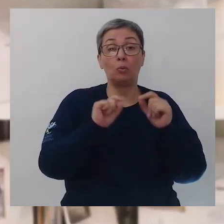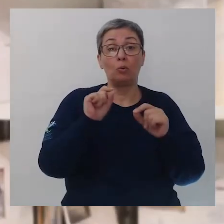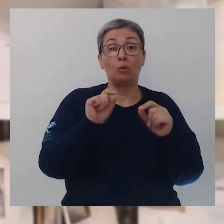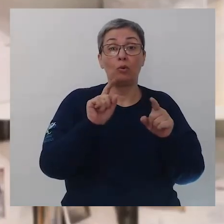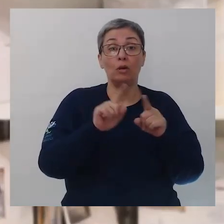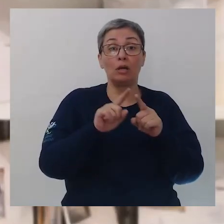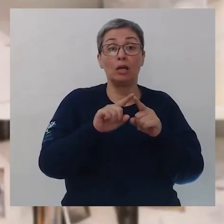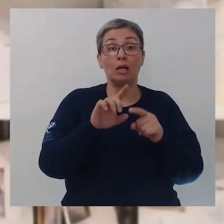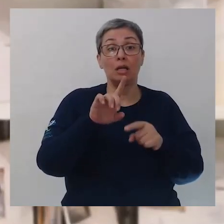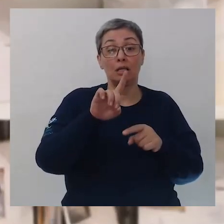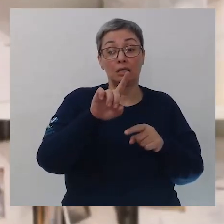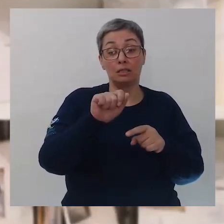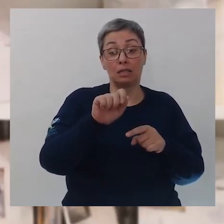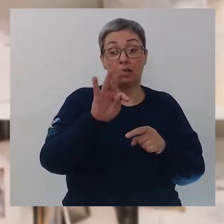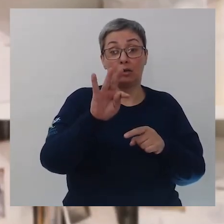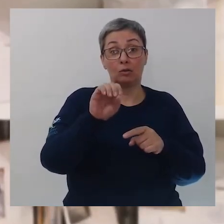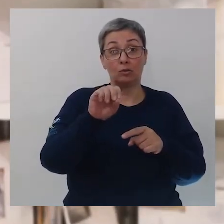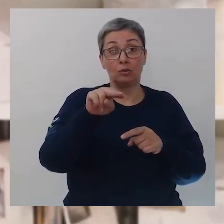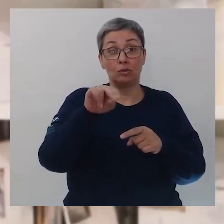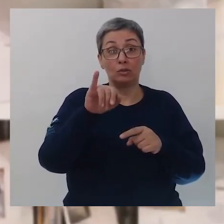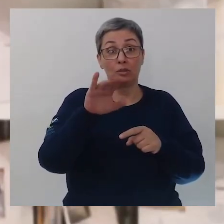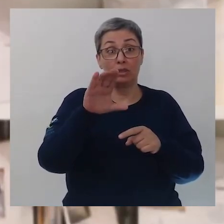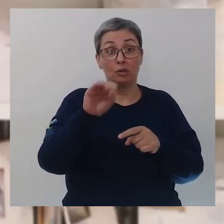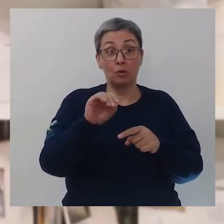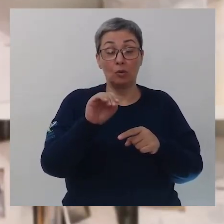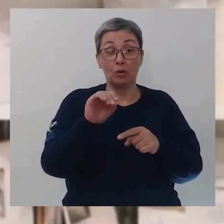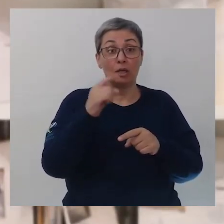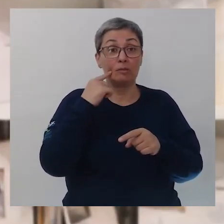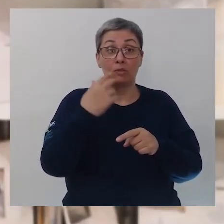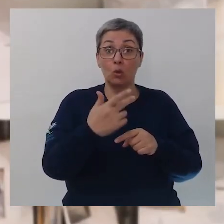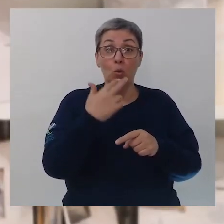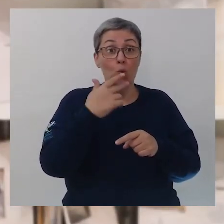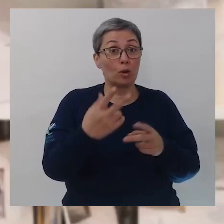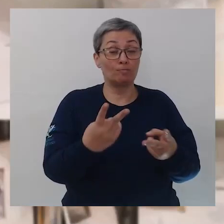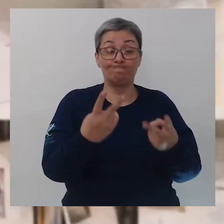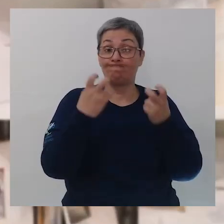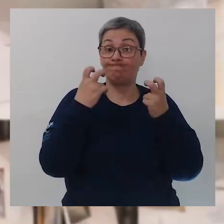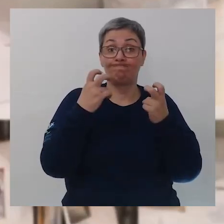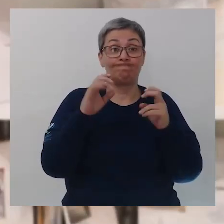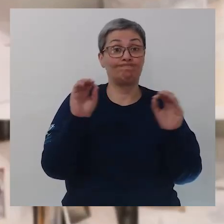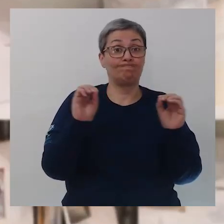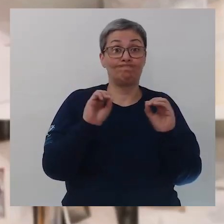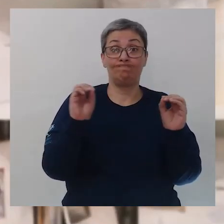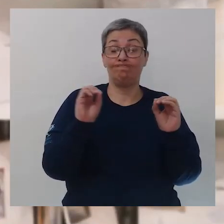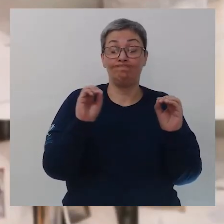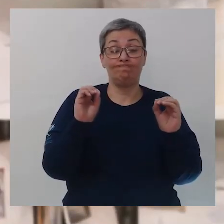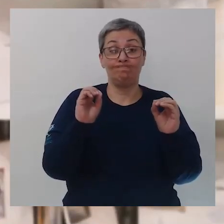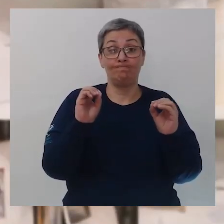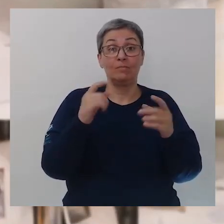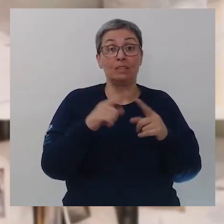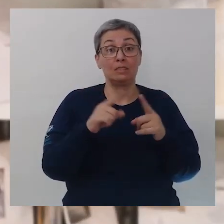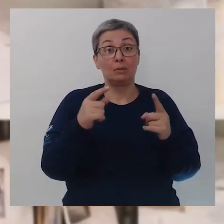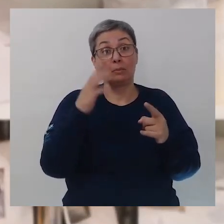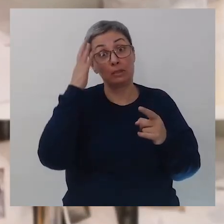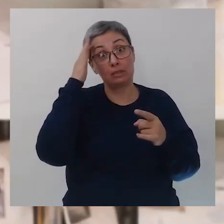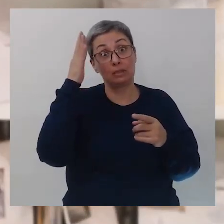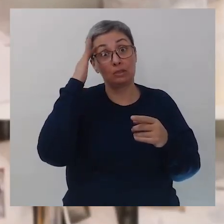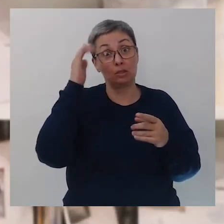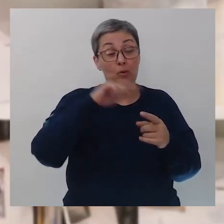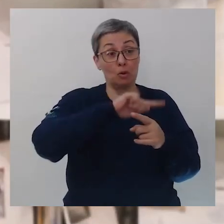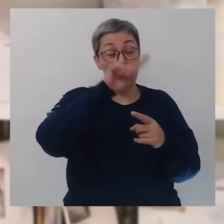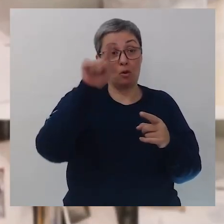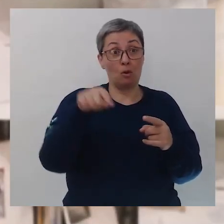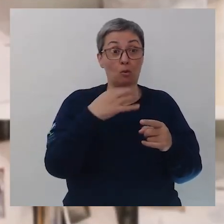um daltonismo, tem uma dificuldade aí em identificar algumas cores. Imagina se você tem um